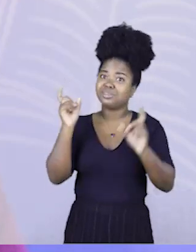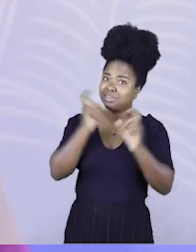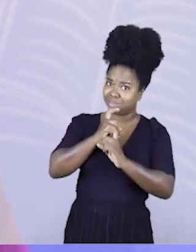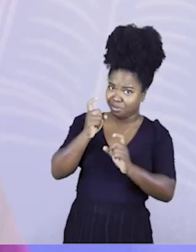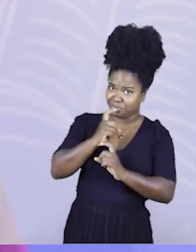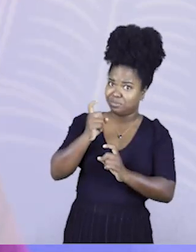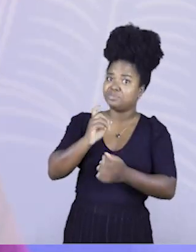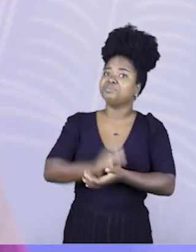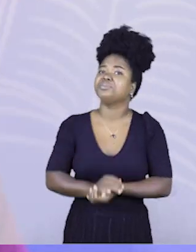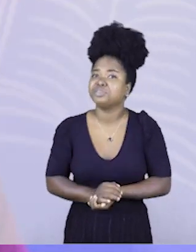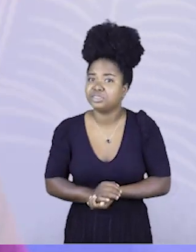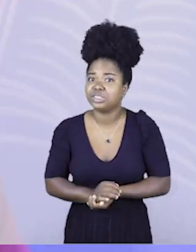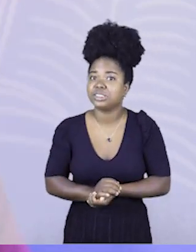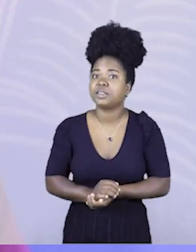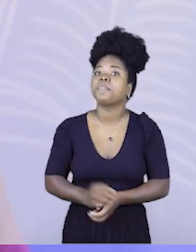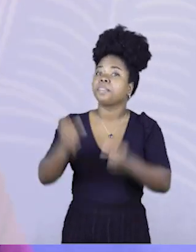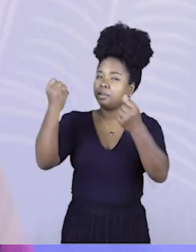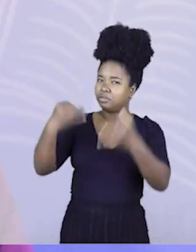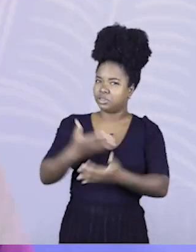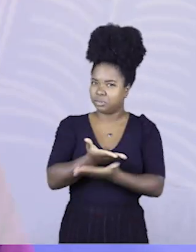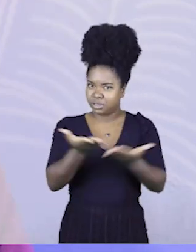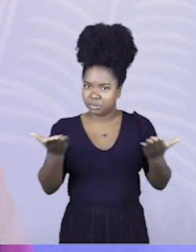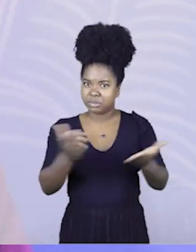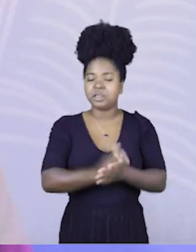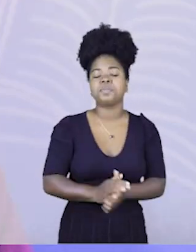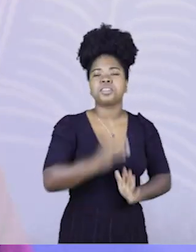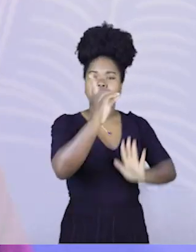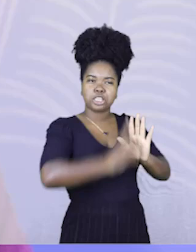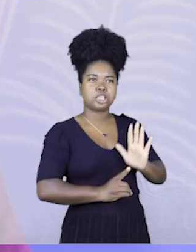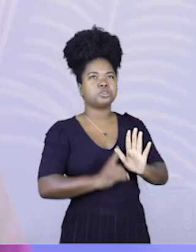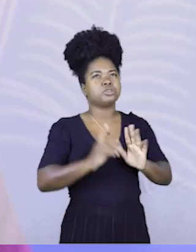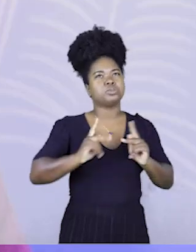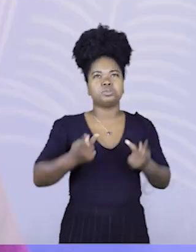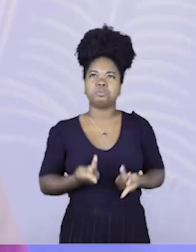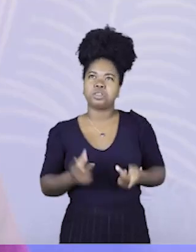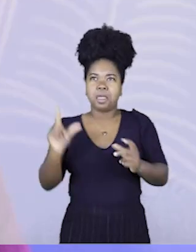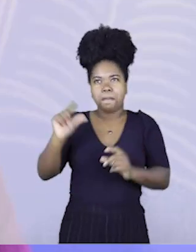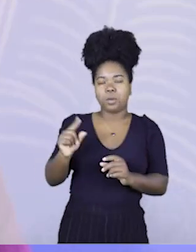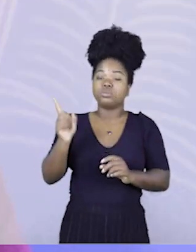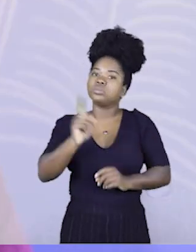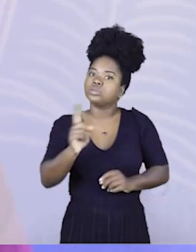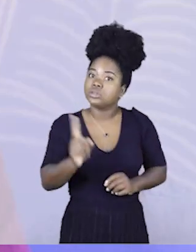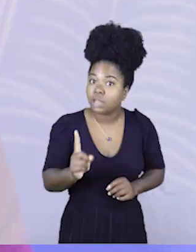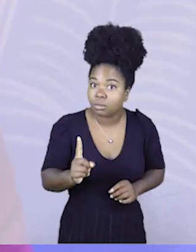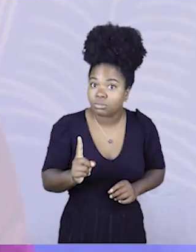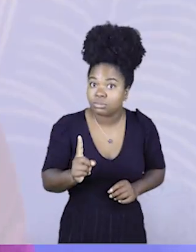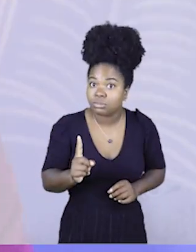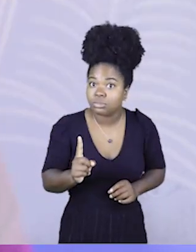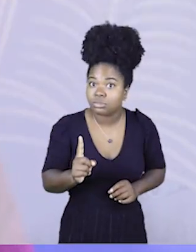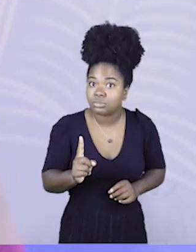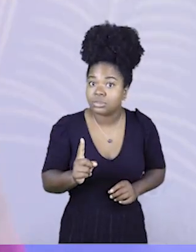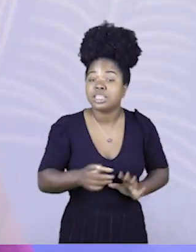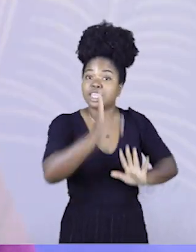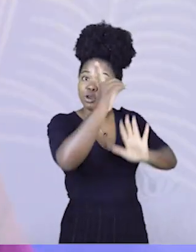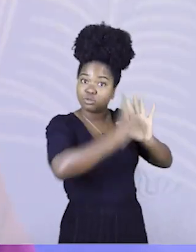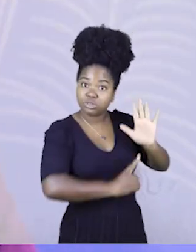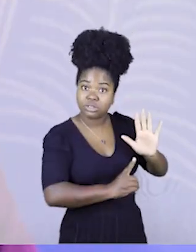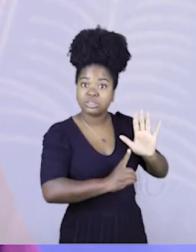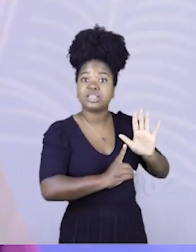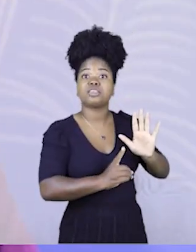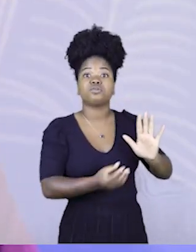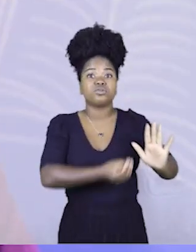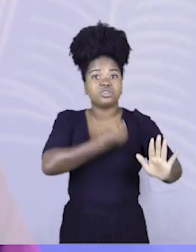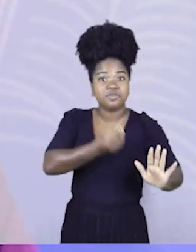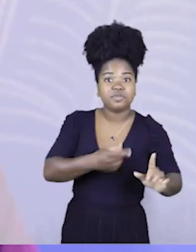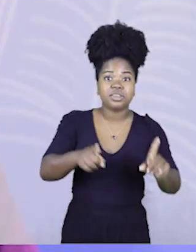Não. Na verdade, nós estamos falando daquilo que é o mínimo. Alimentação, segurança, o direito de viver, o direito a se educar, né?